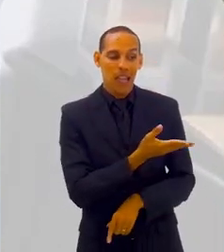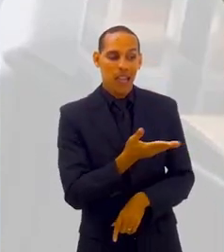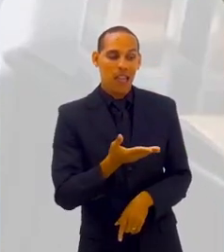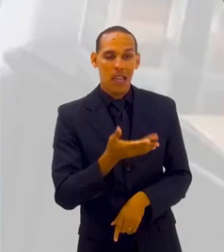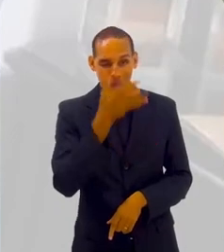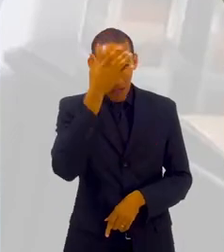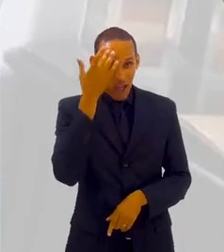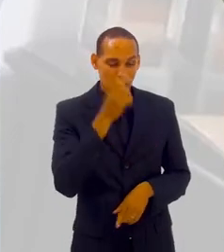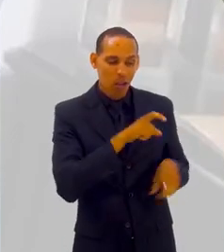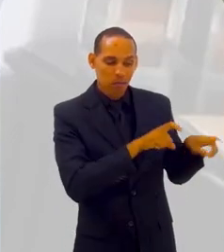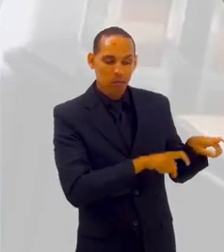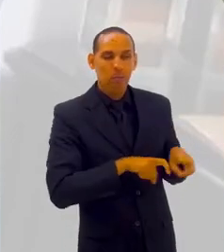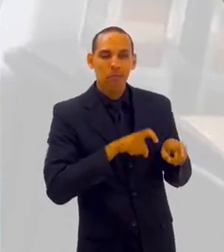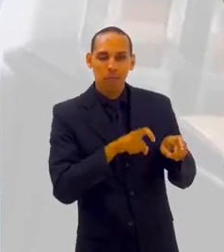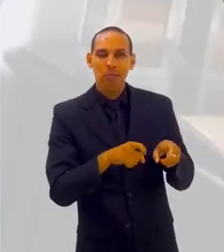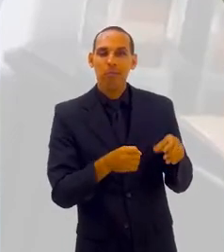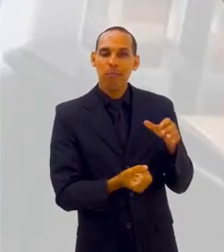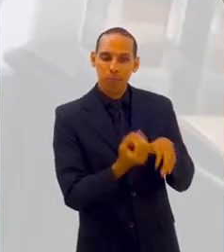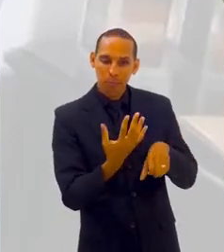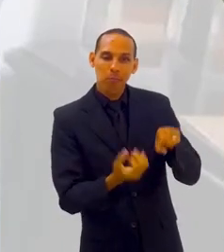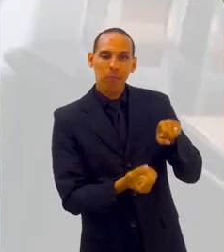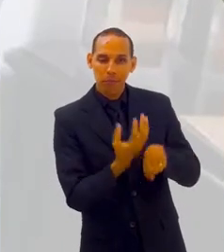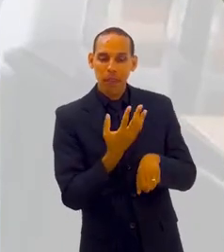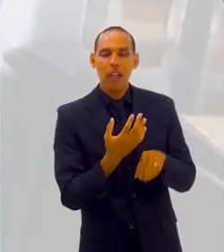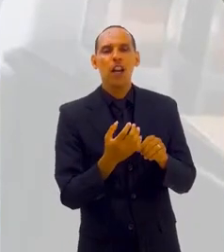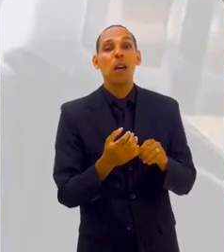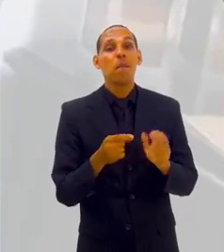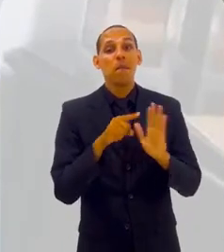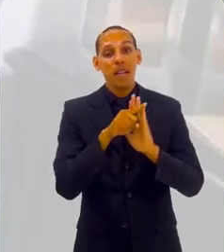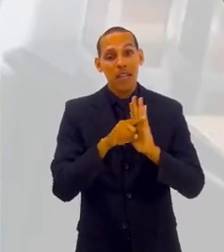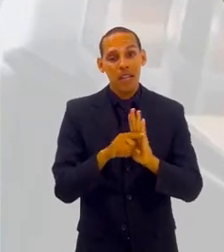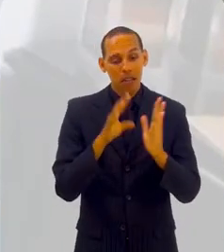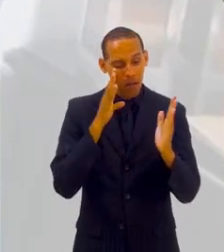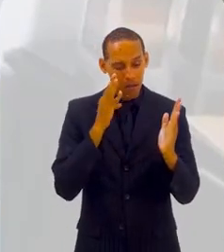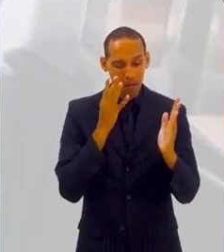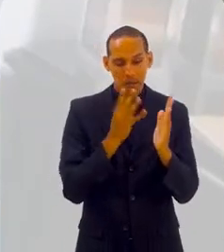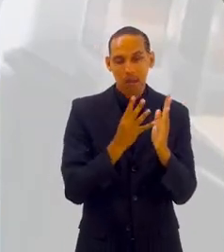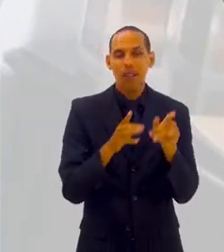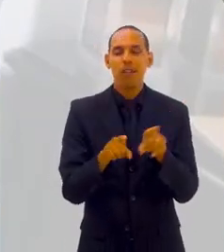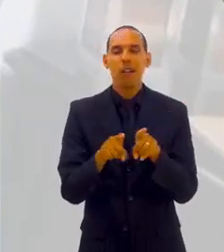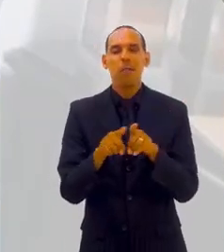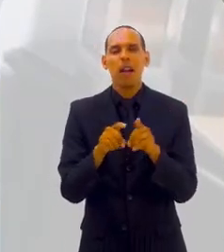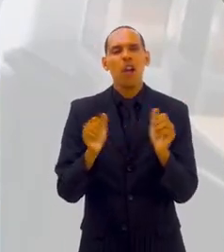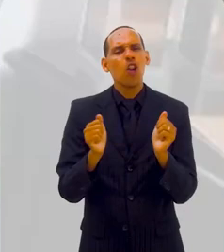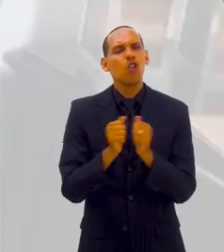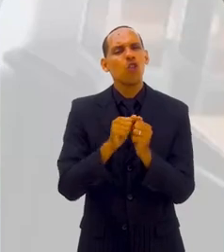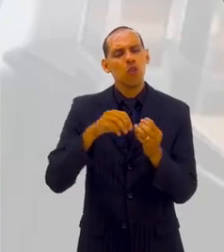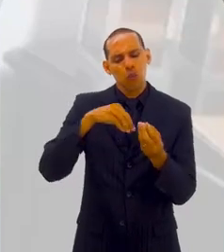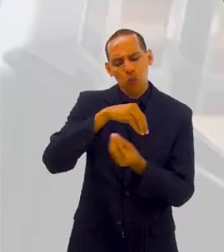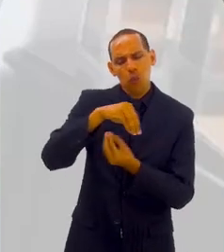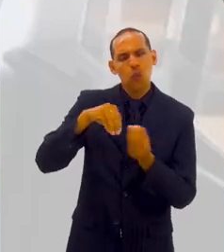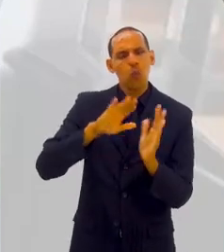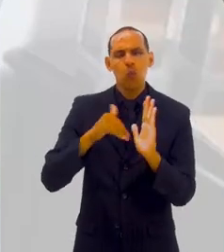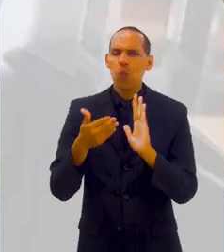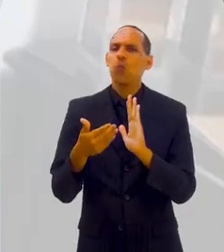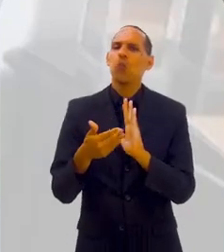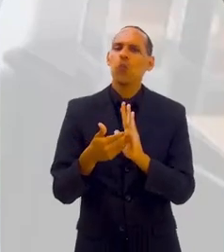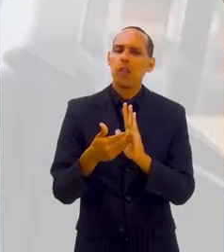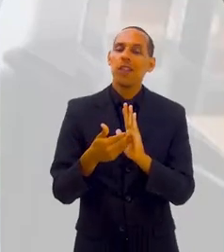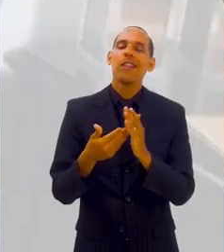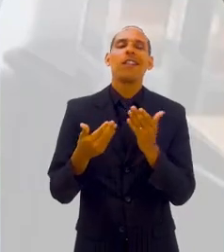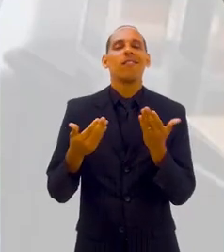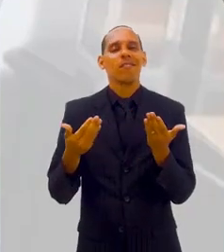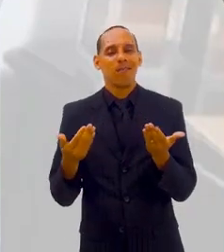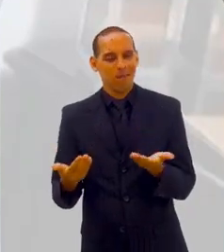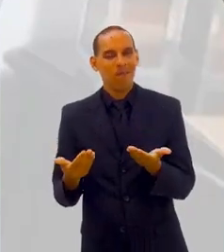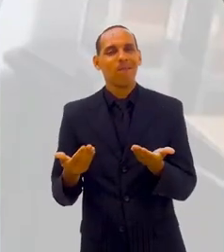ouvir esses produtores, né? Ouvir a pesquisa, juntar essas coisas e fazer realmente uma gestão,